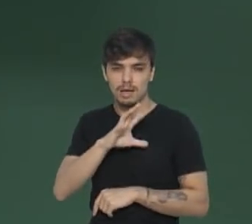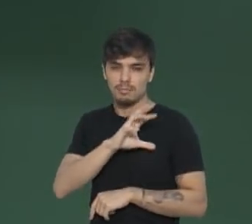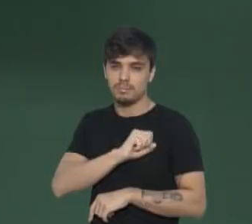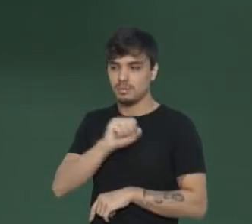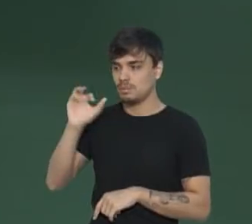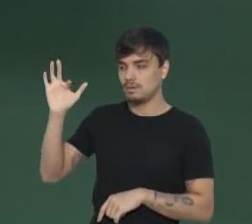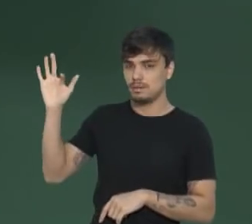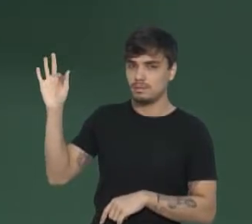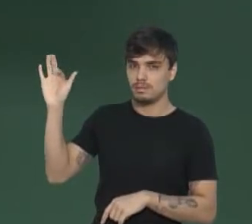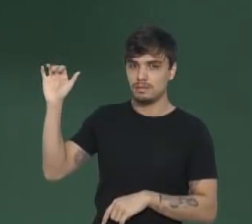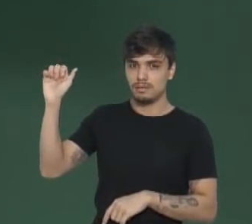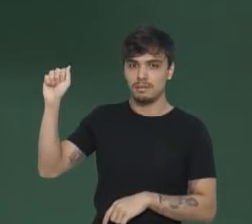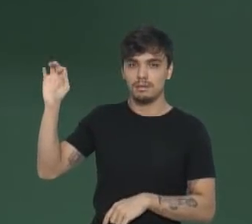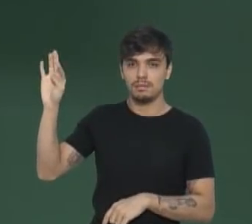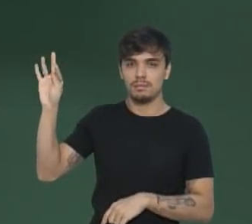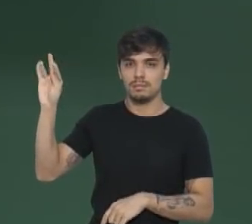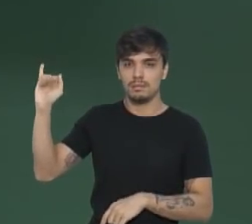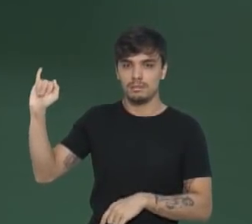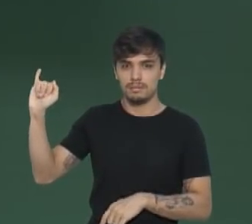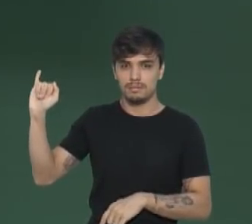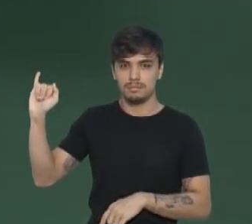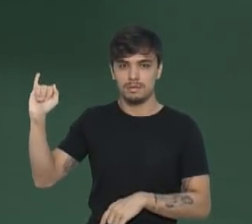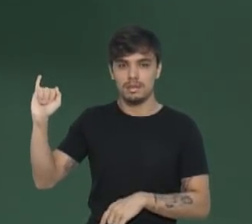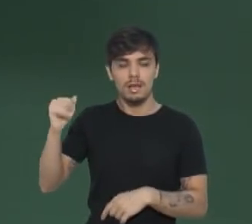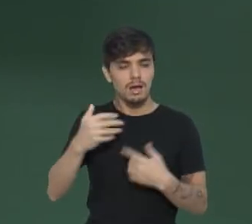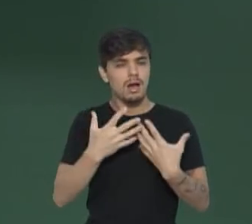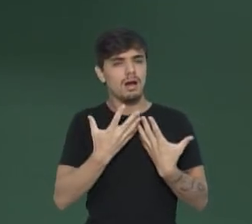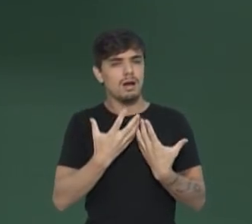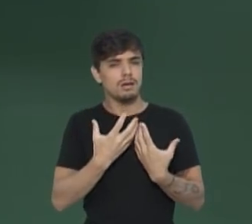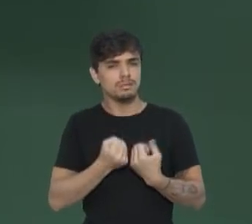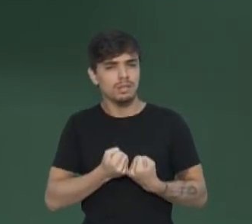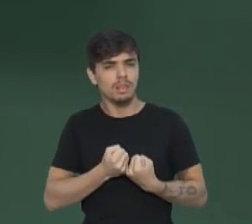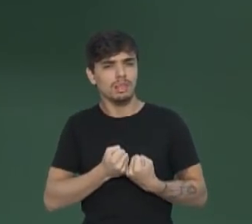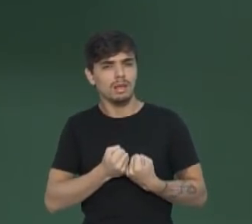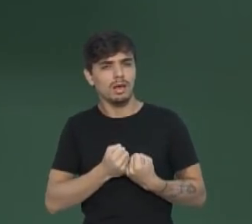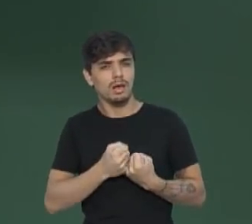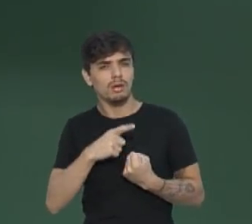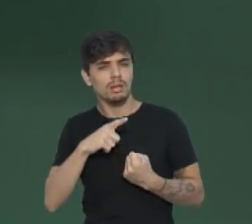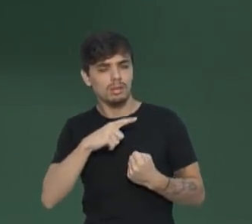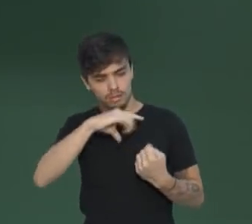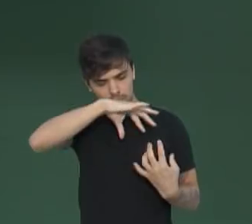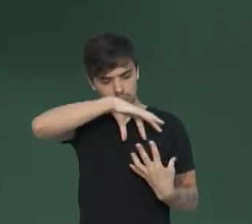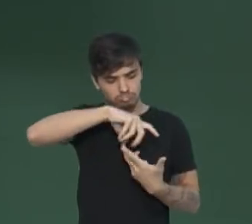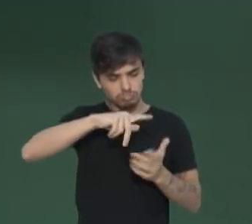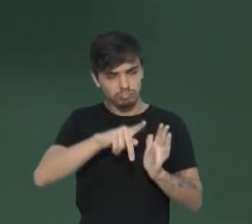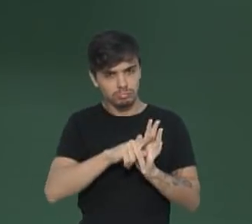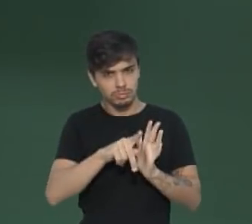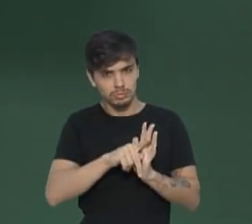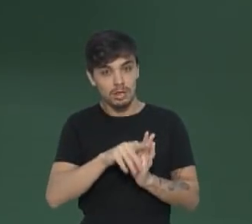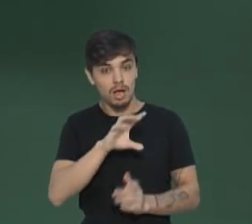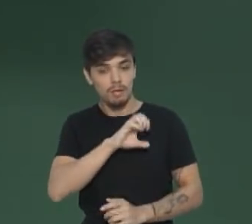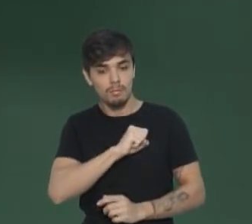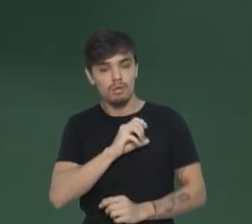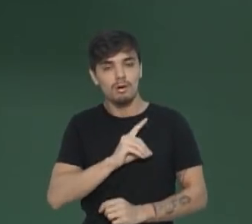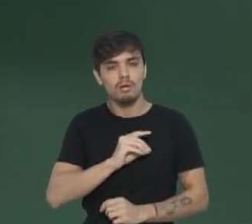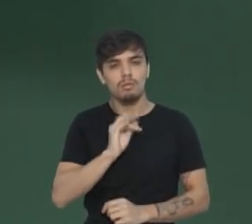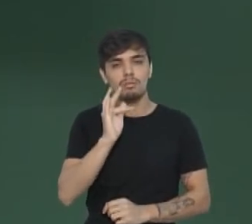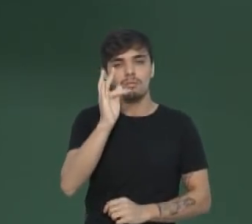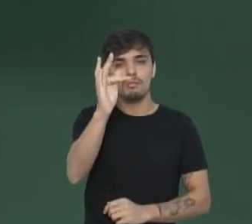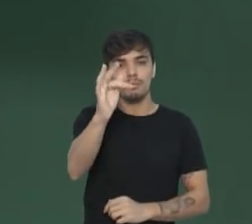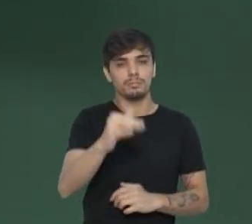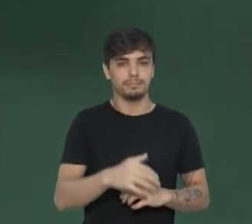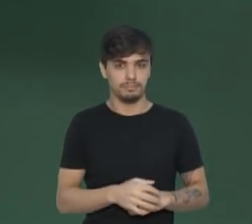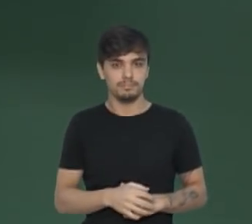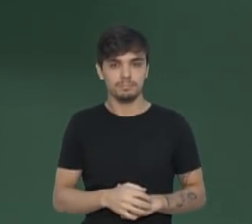que é o amor ao destino, aceitar as condições que o mundo te apresenta. Tá? Então esse conceito é retomado